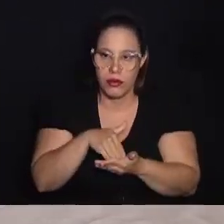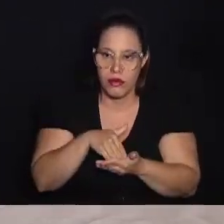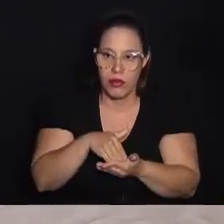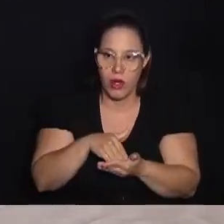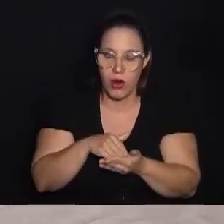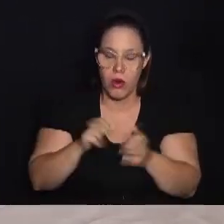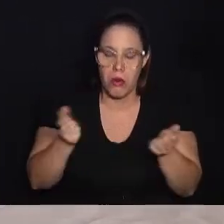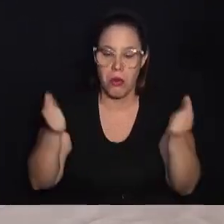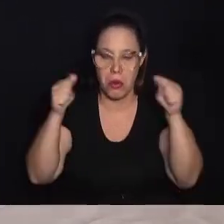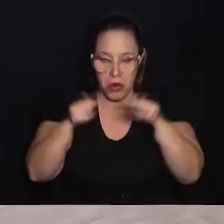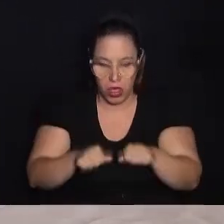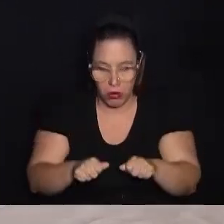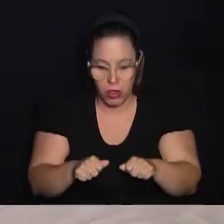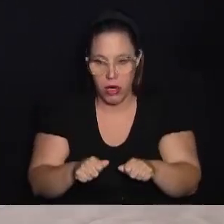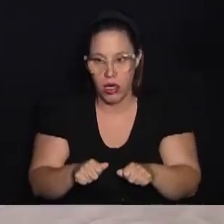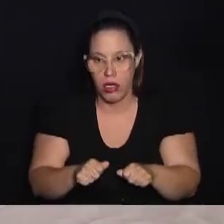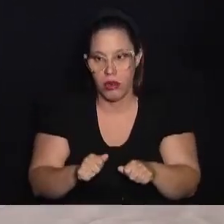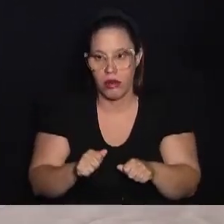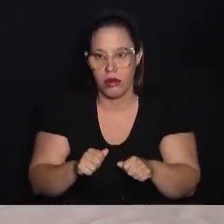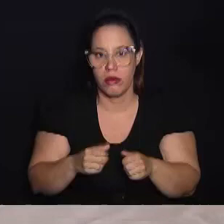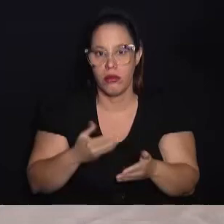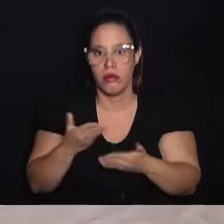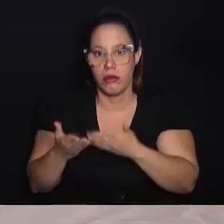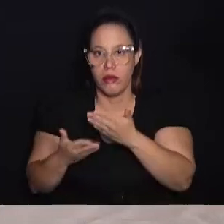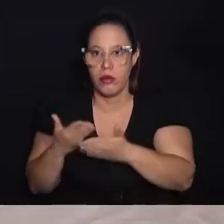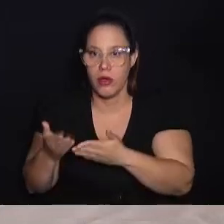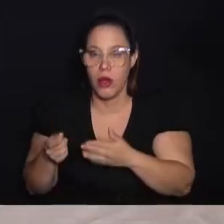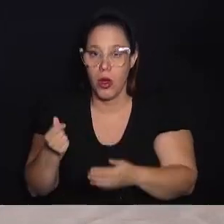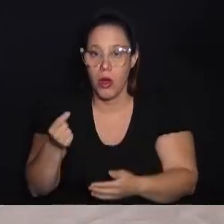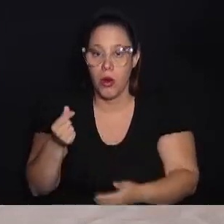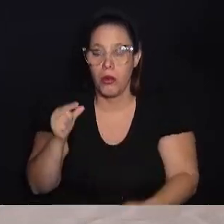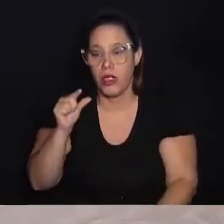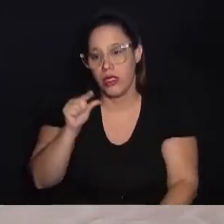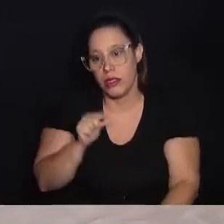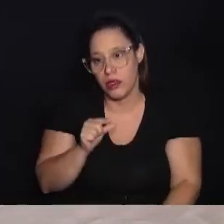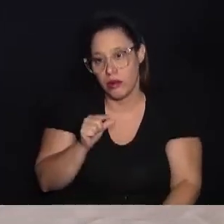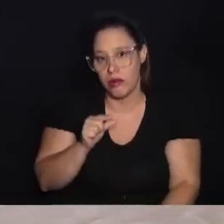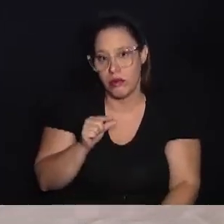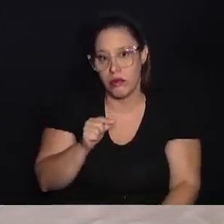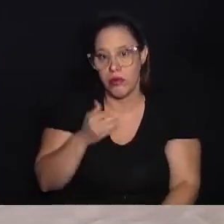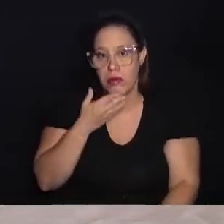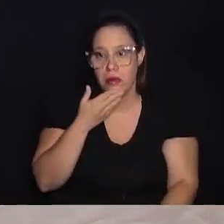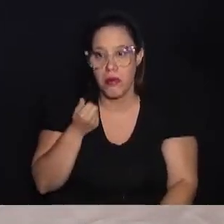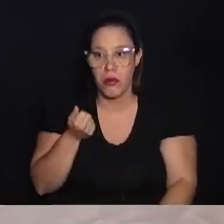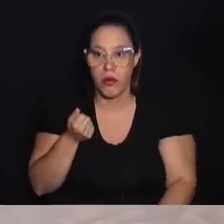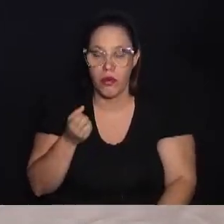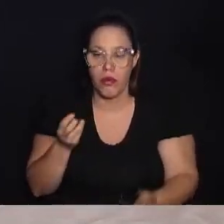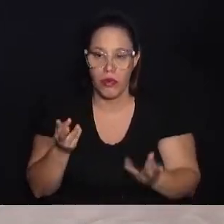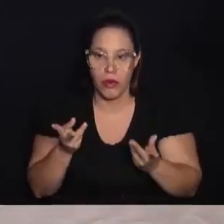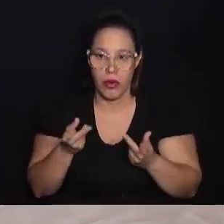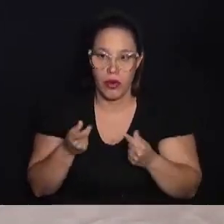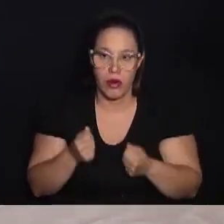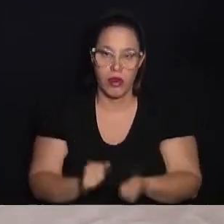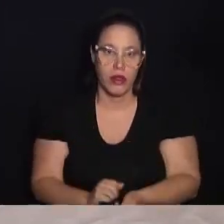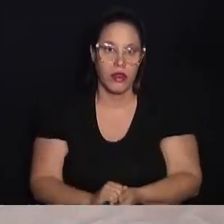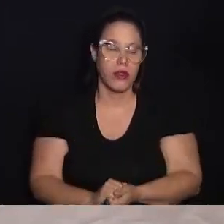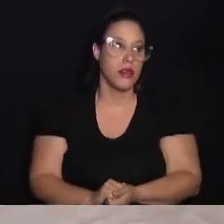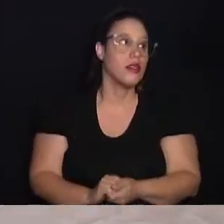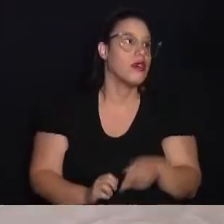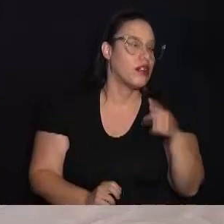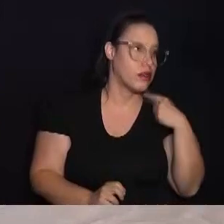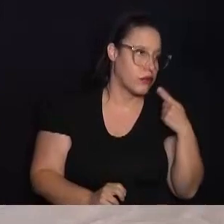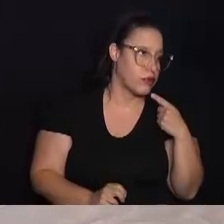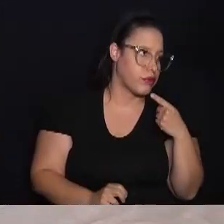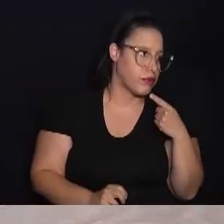possibilidade para esses consumidores com um preço mais baixo e eventualmente com a mesma qualidade. Isso que eu ia falar, uma das estratégias na hora de economizar